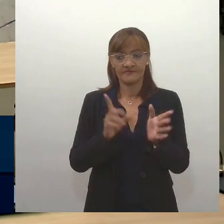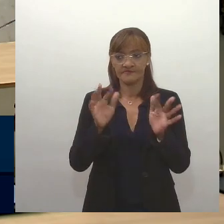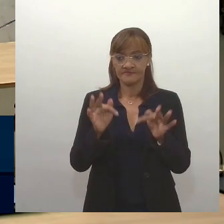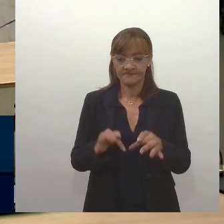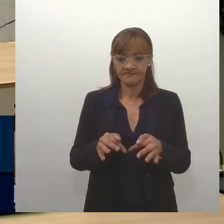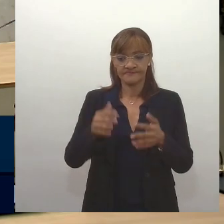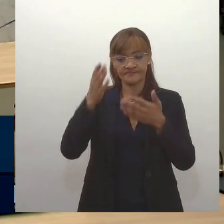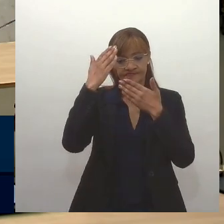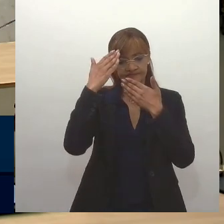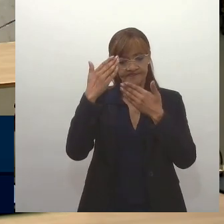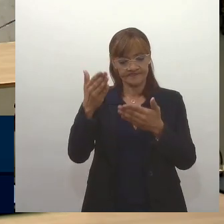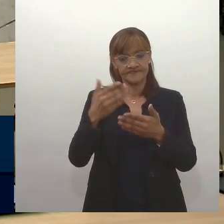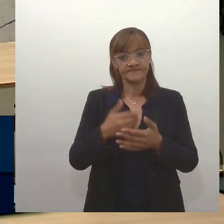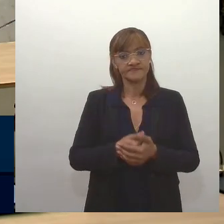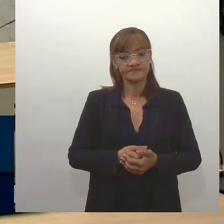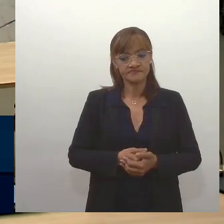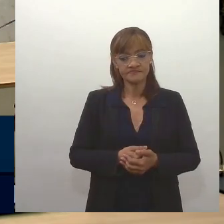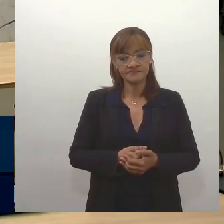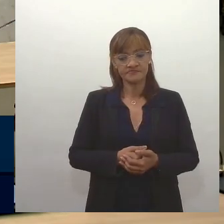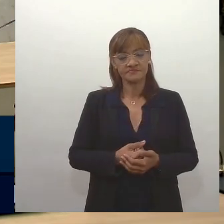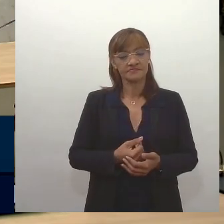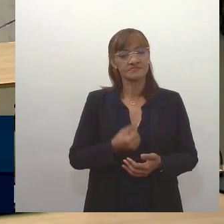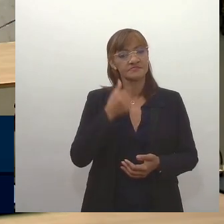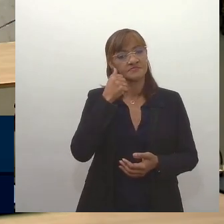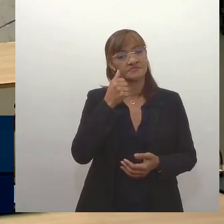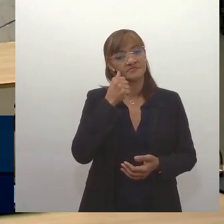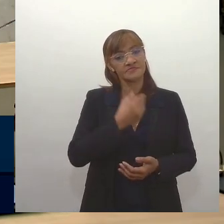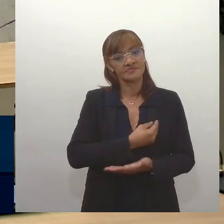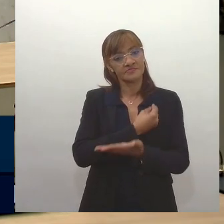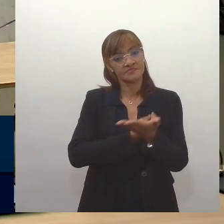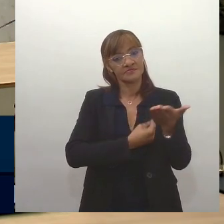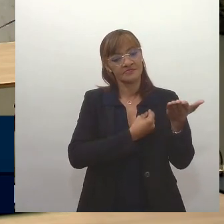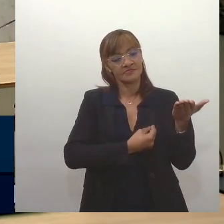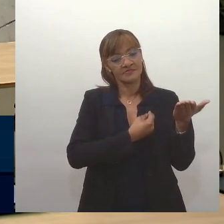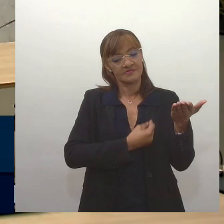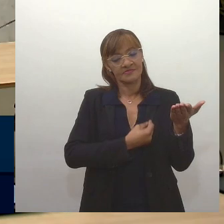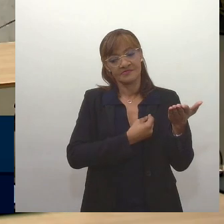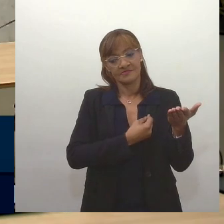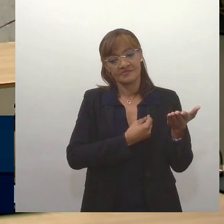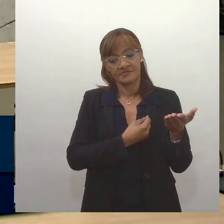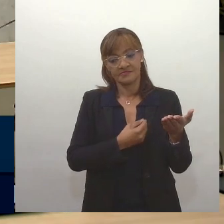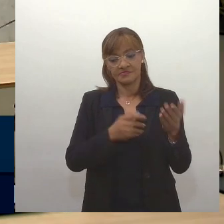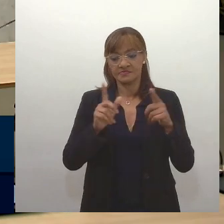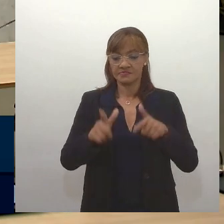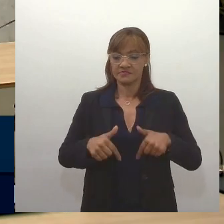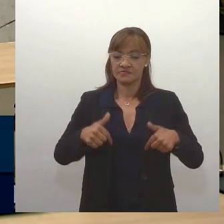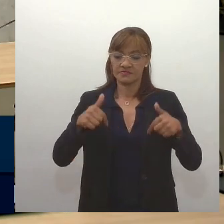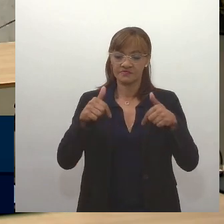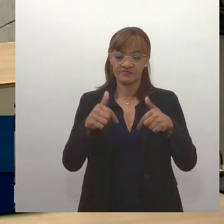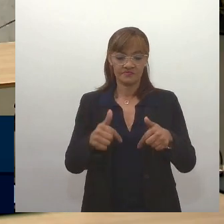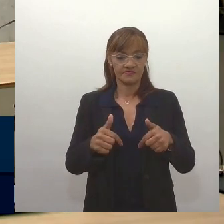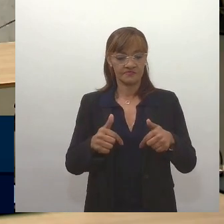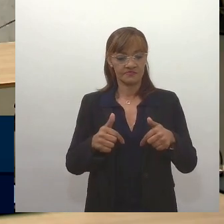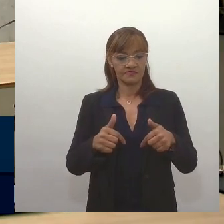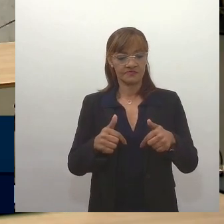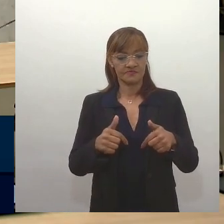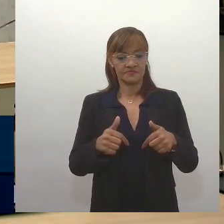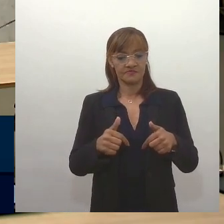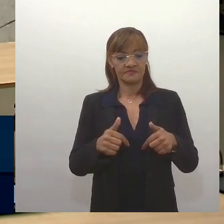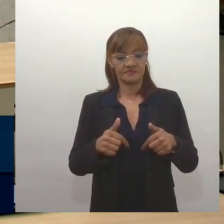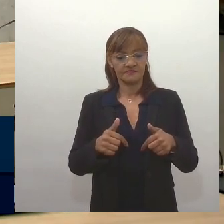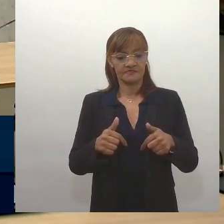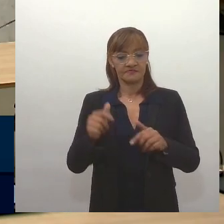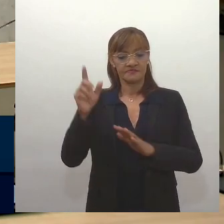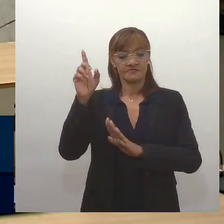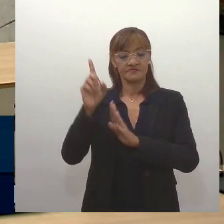às mulheres que aqui estão né na defesa na luta dos direitos das mulheres lá do